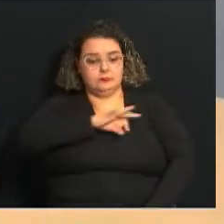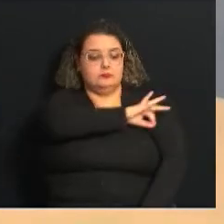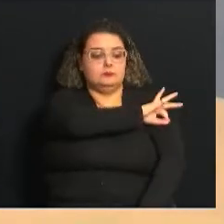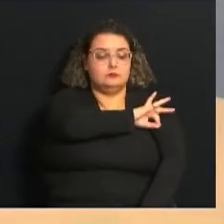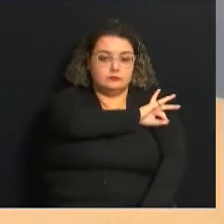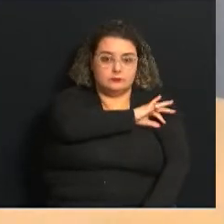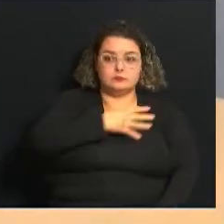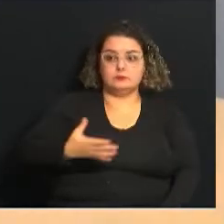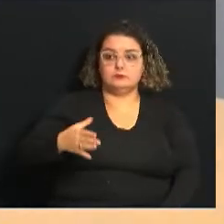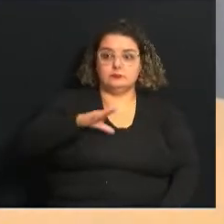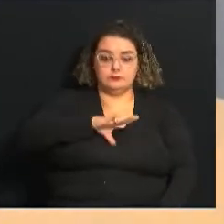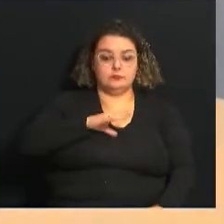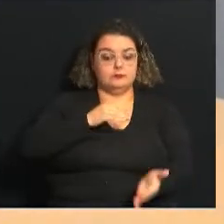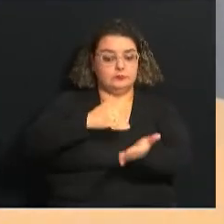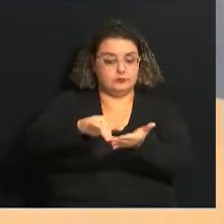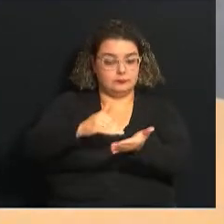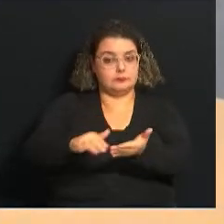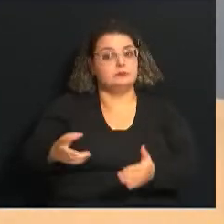da Secretaria de Cultura,